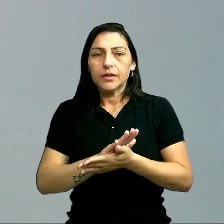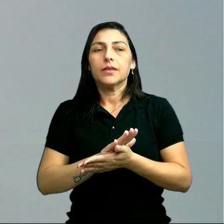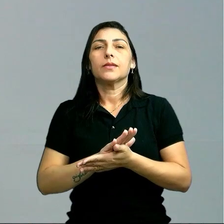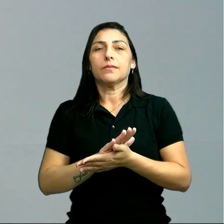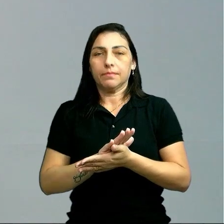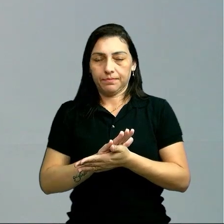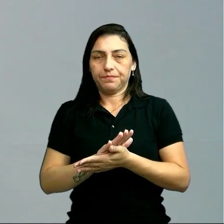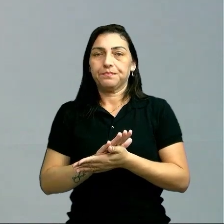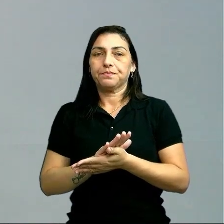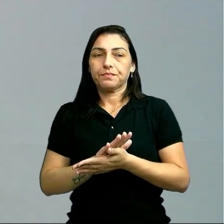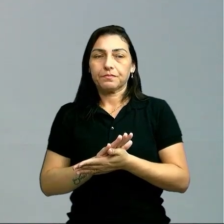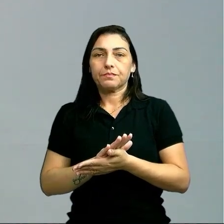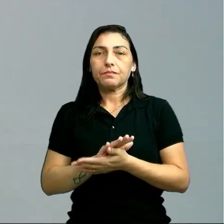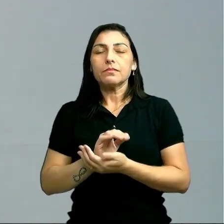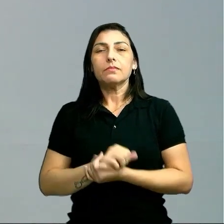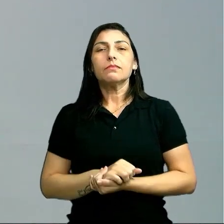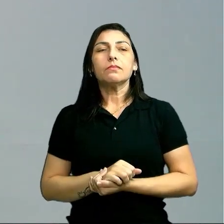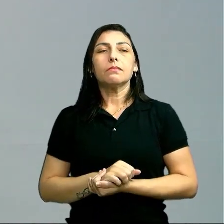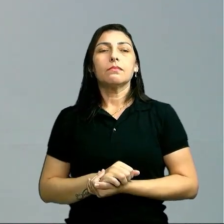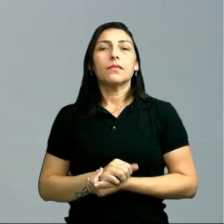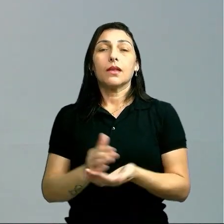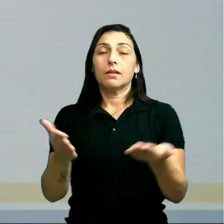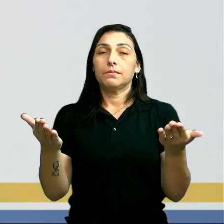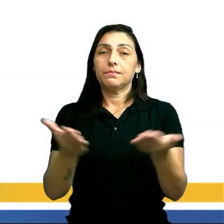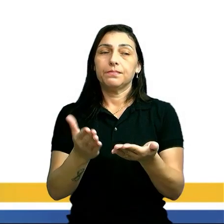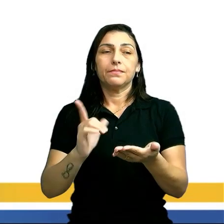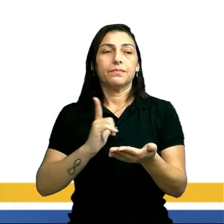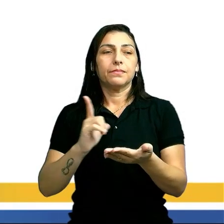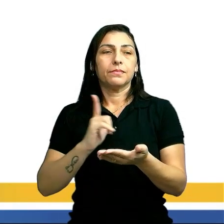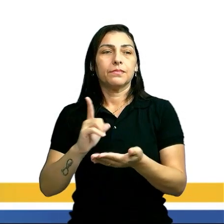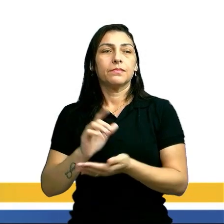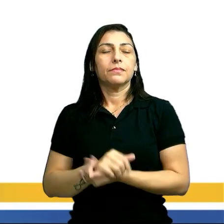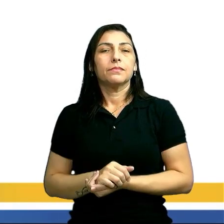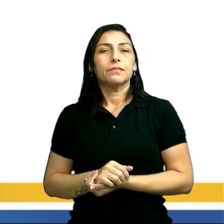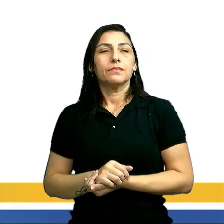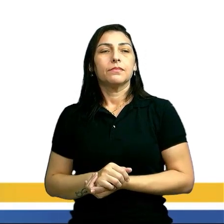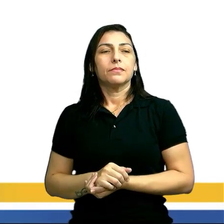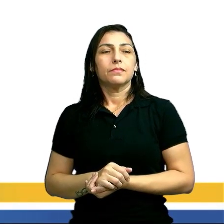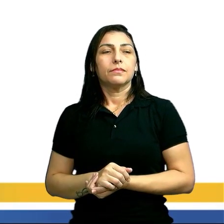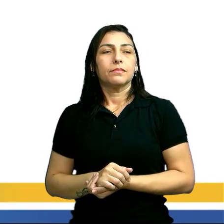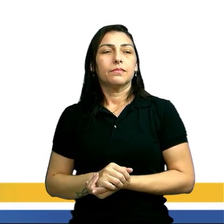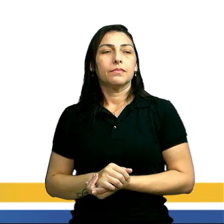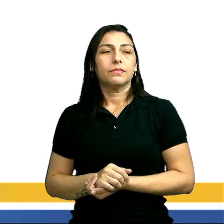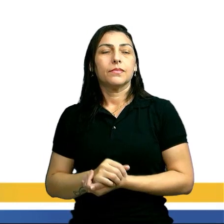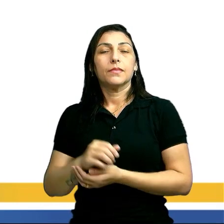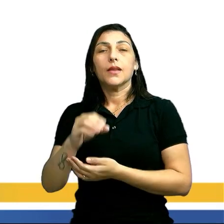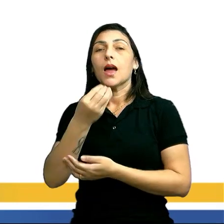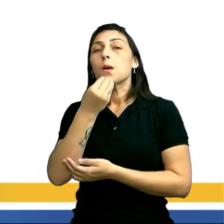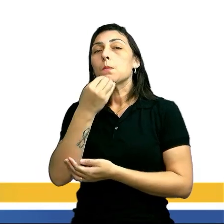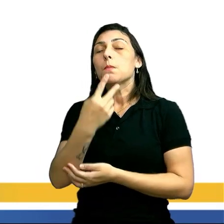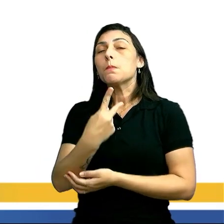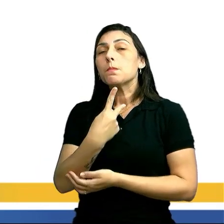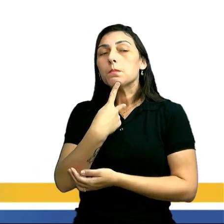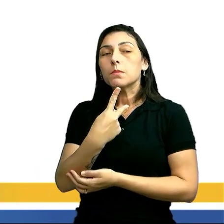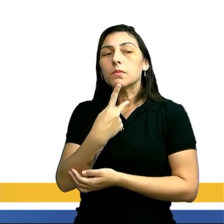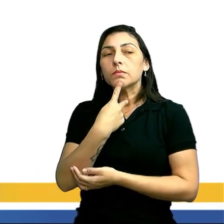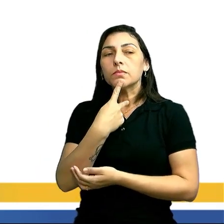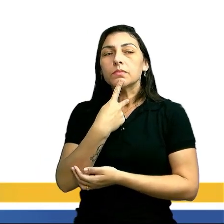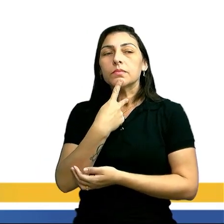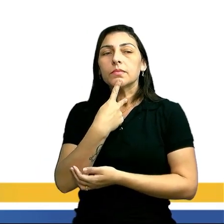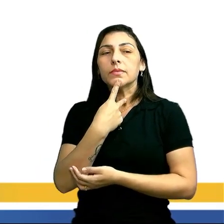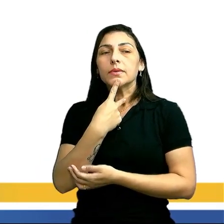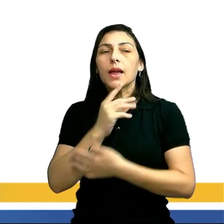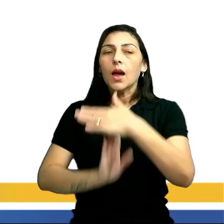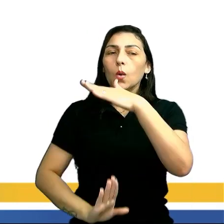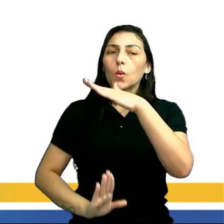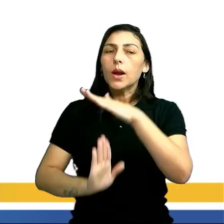Isso é integridade, não é? Agora, temos a outra coisa também, que é a proporção.